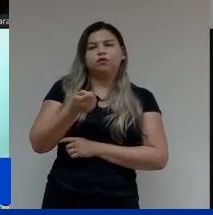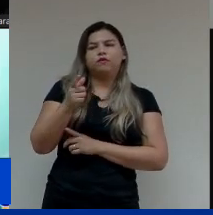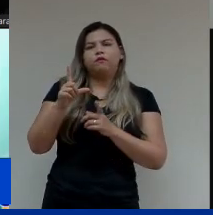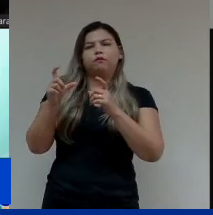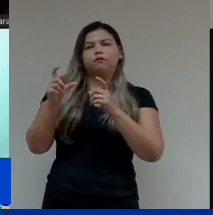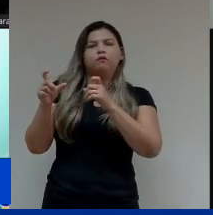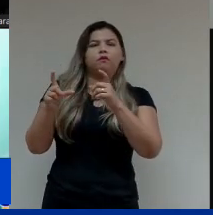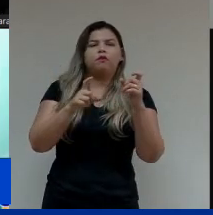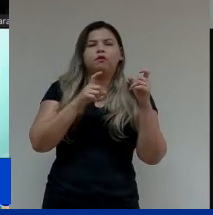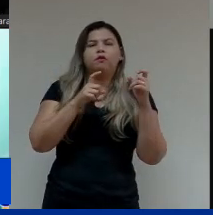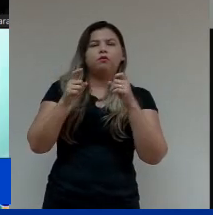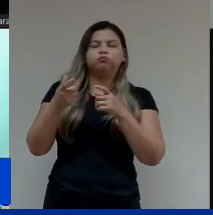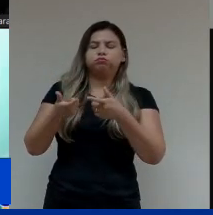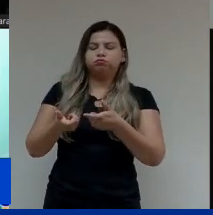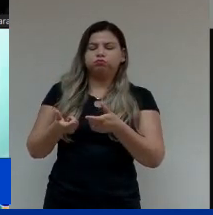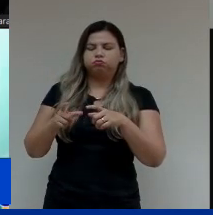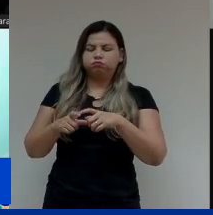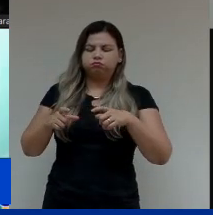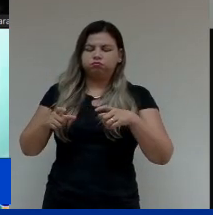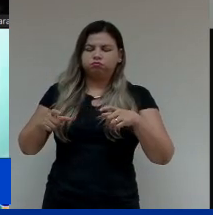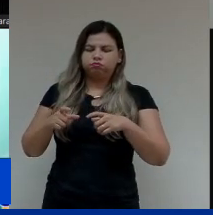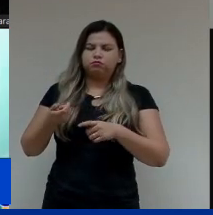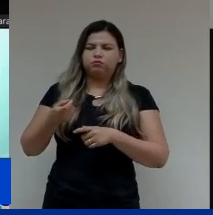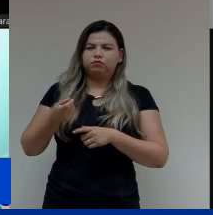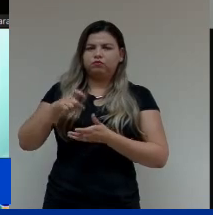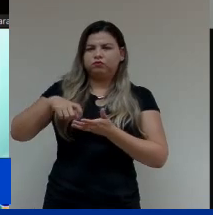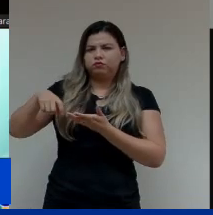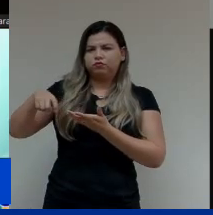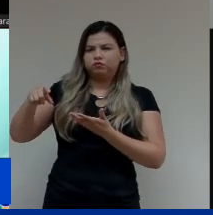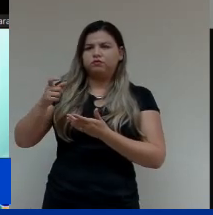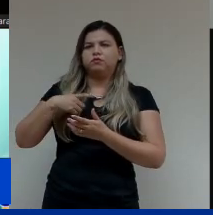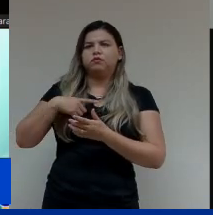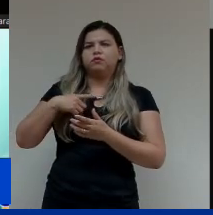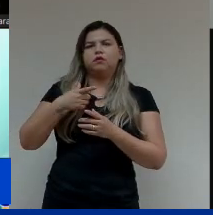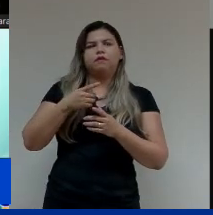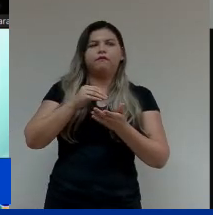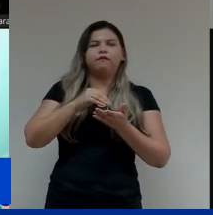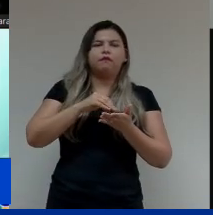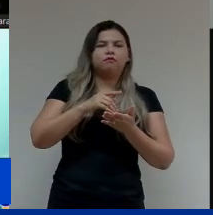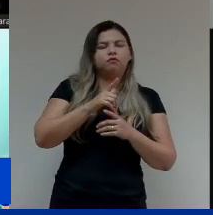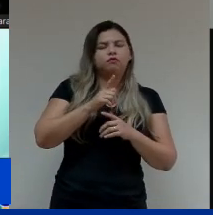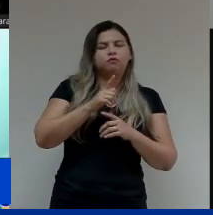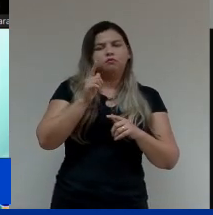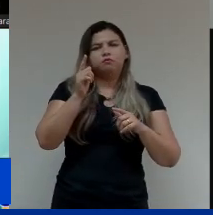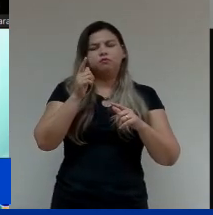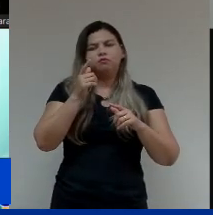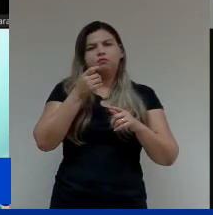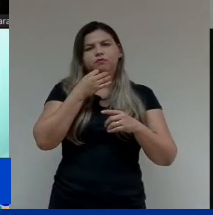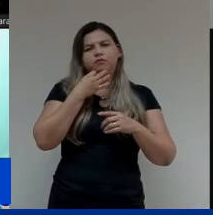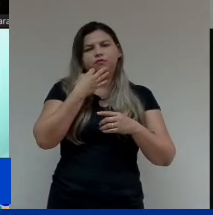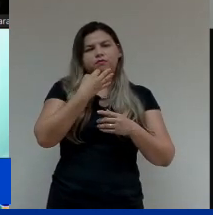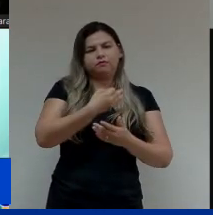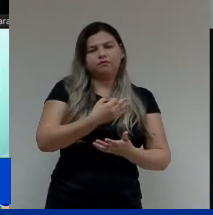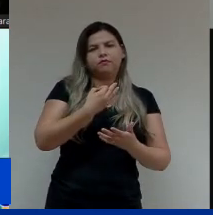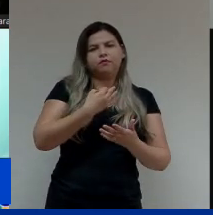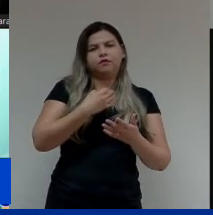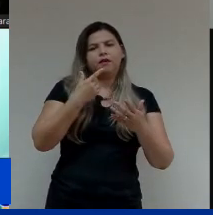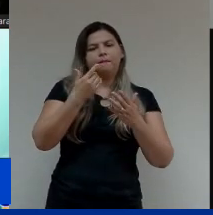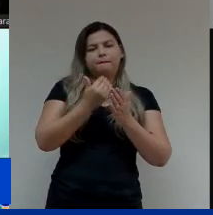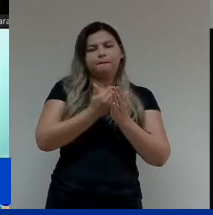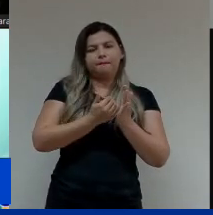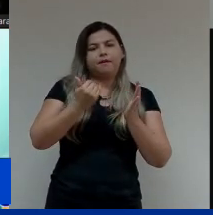ou recibos de entrega, salvo se houver elementos concretos que justifiquem a necessidade de apuração